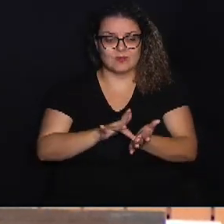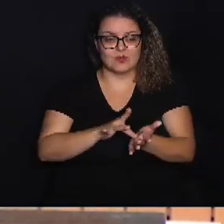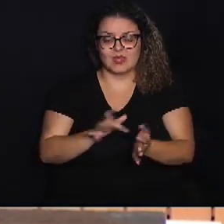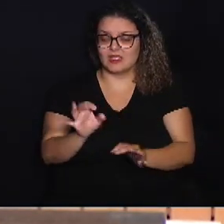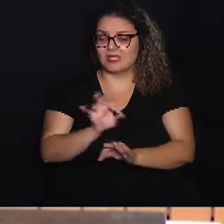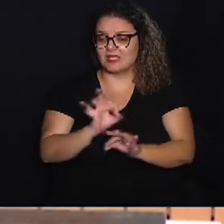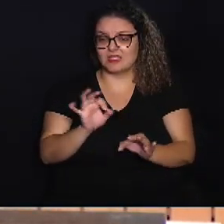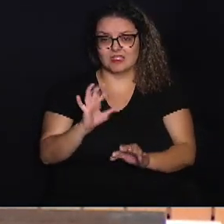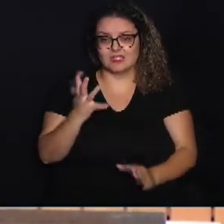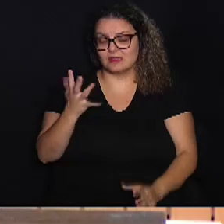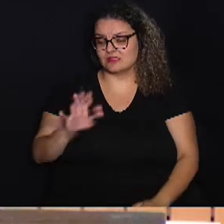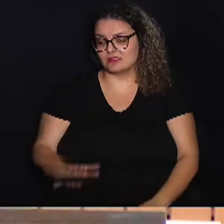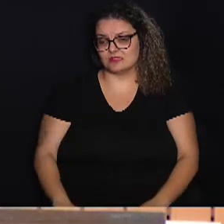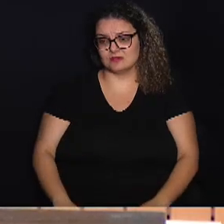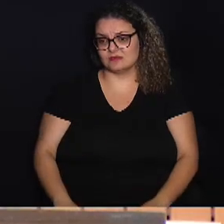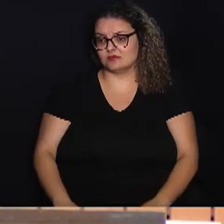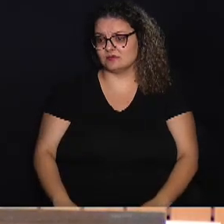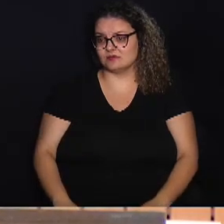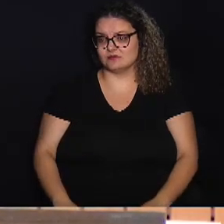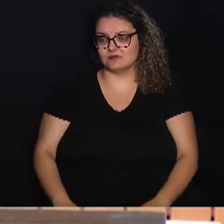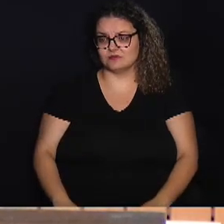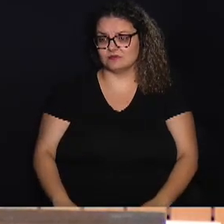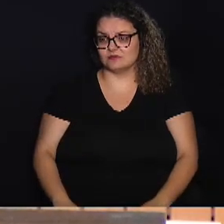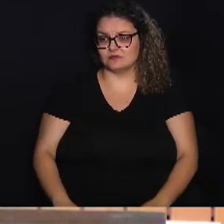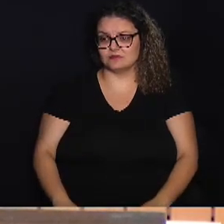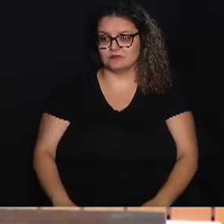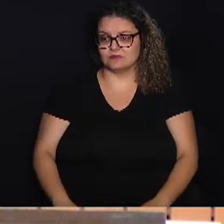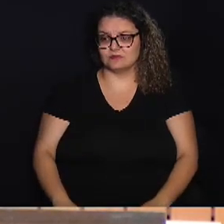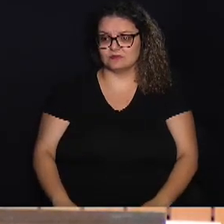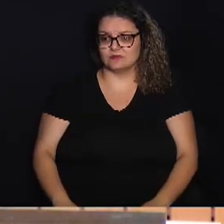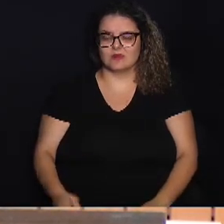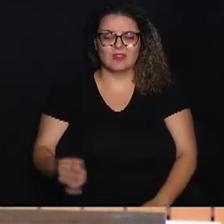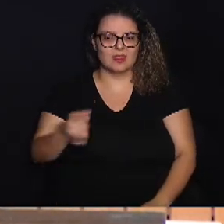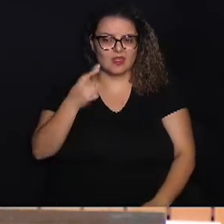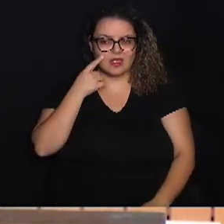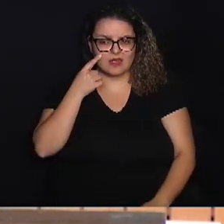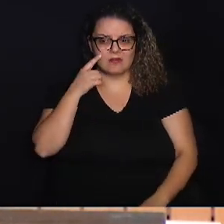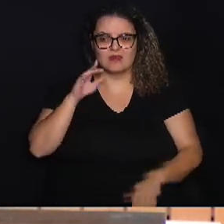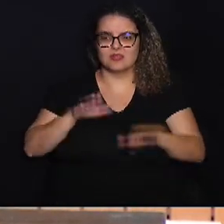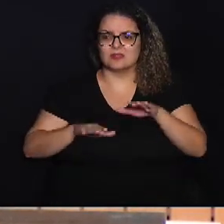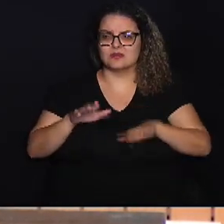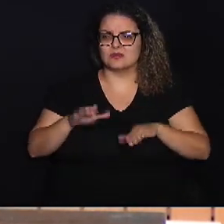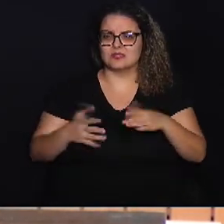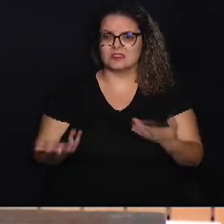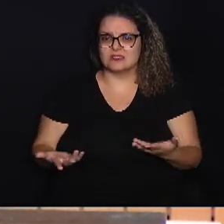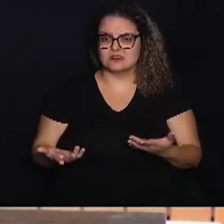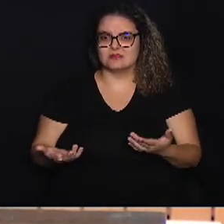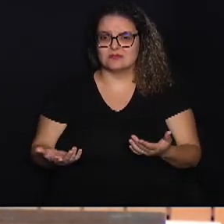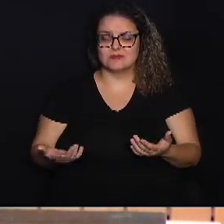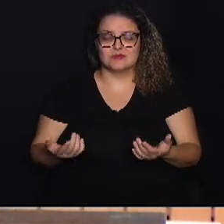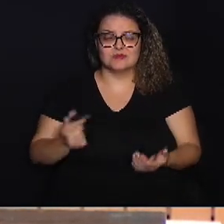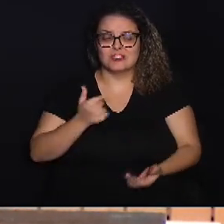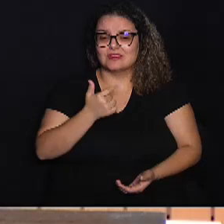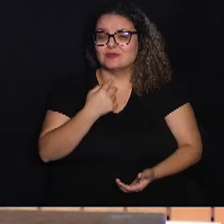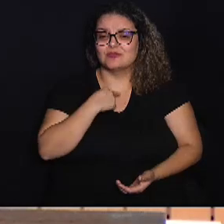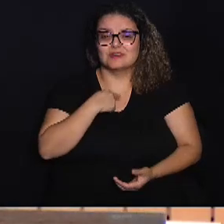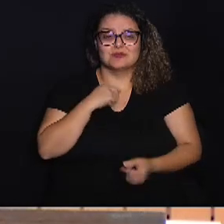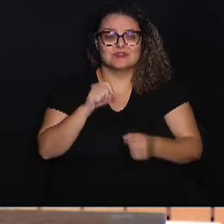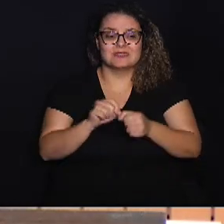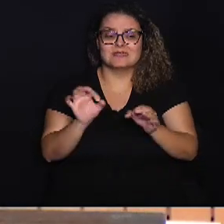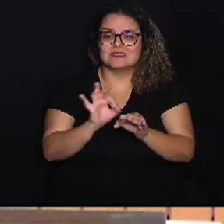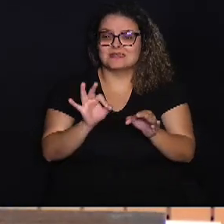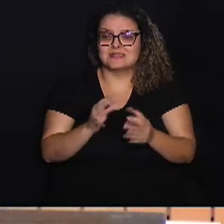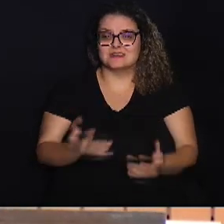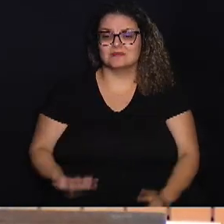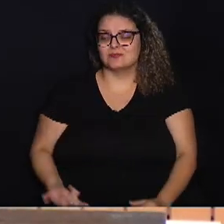tá acontecendo nada e aí veja a gente muitas vezes nós ficamos de mão amarradas porque a gente